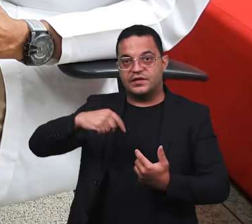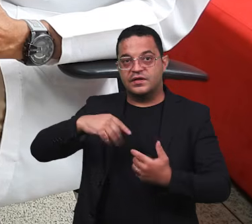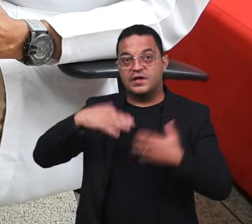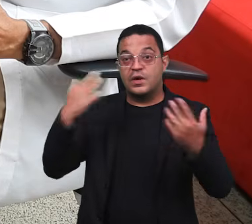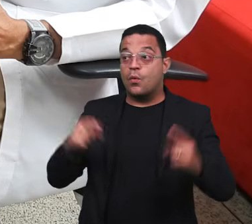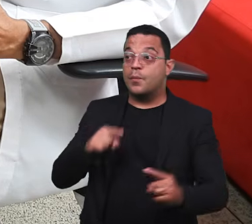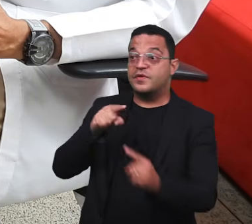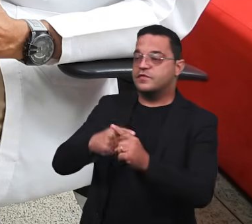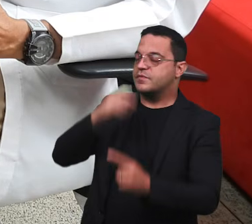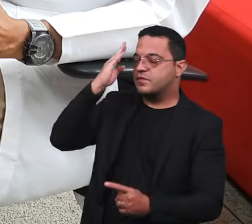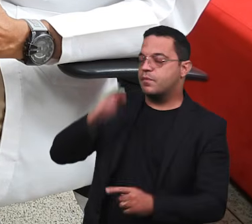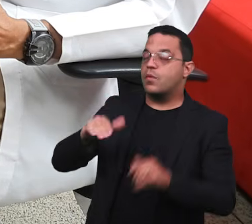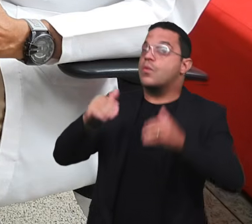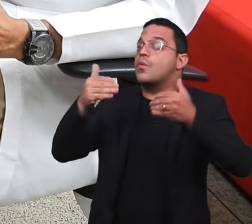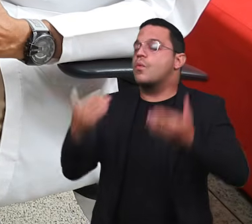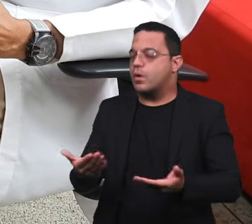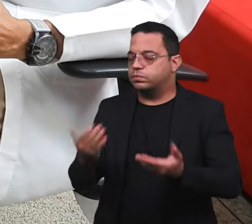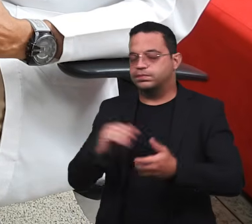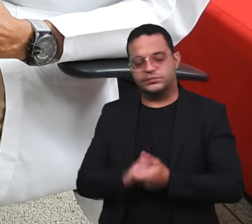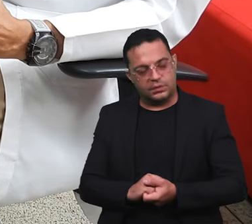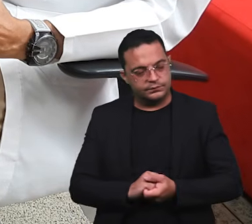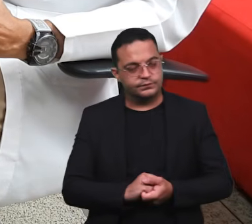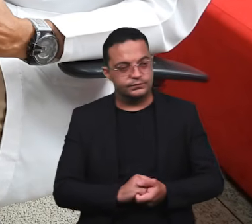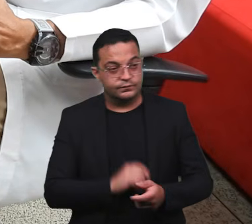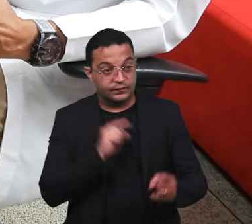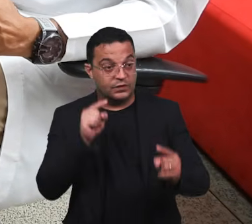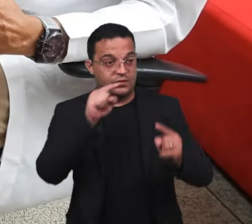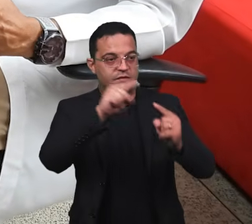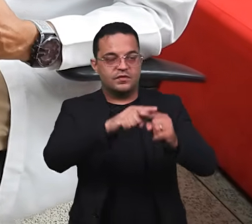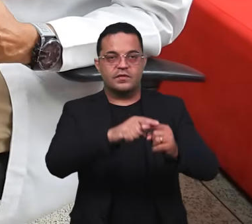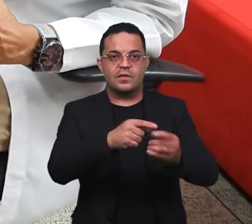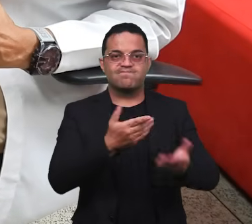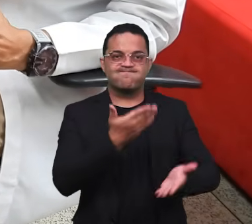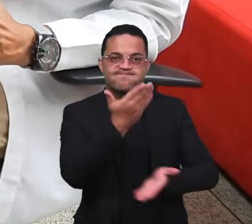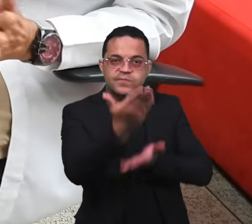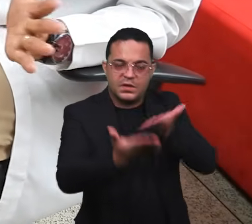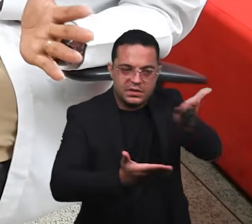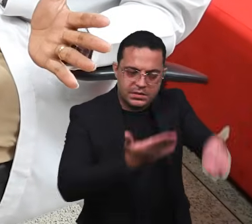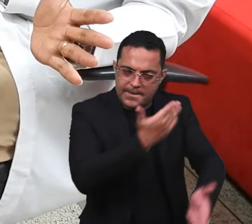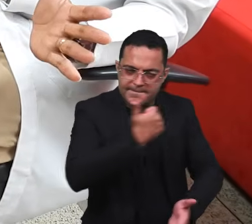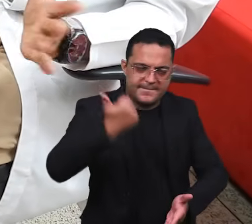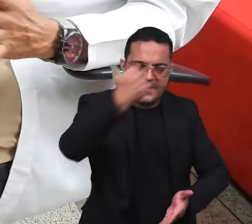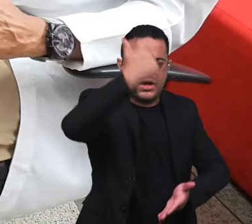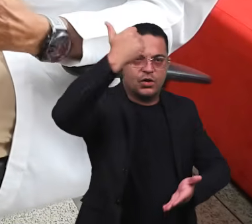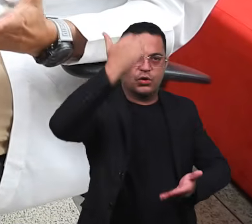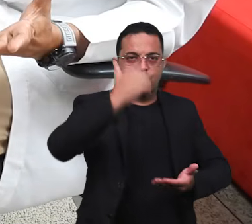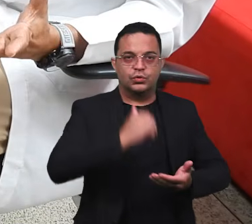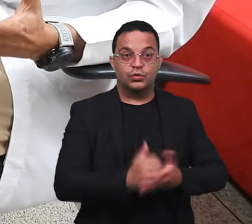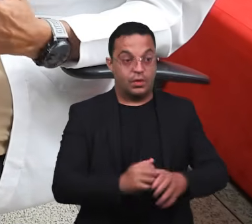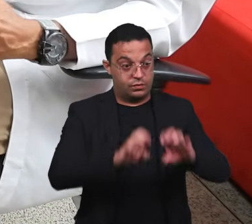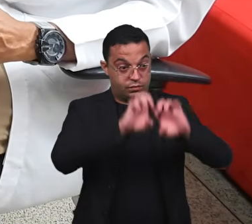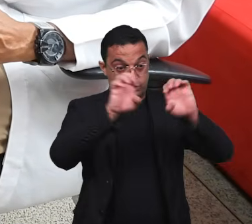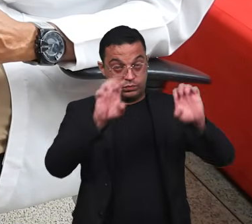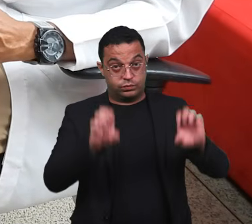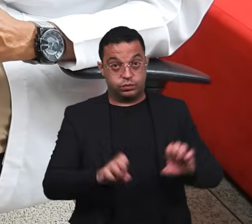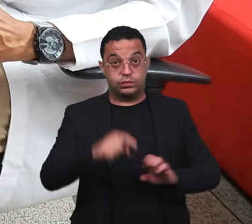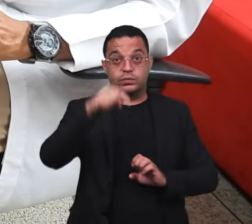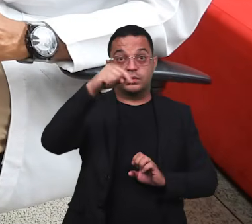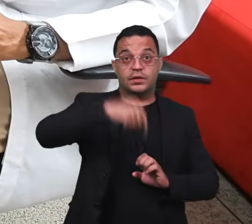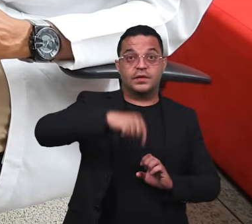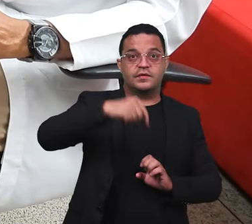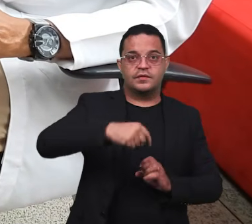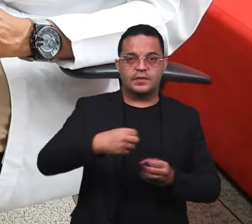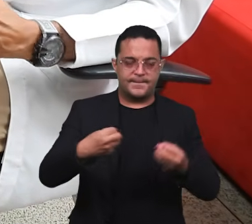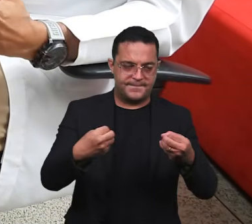aqui, né? E qual é o nosso grande objetivo. O nosso grande objetivo é atender da melhor forma possível, né? Aqueles que nos procuram. Temos